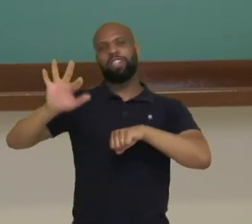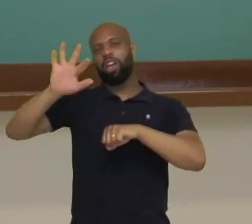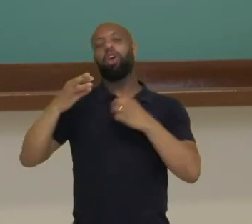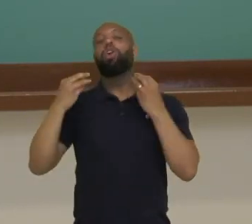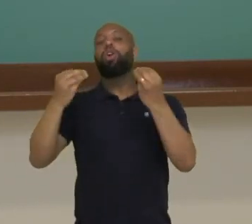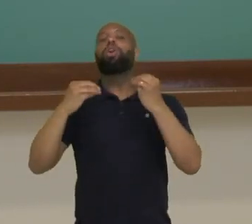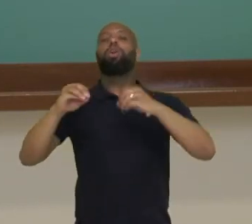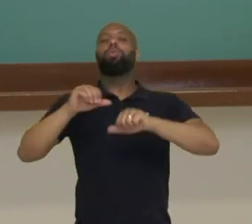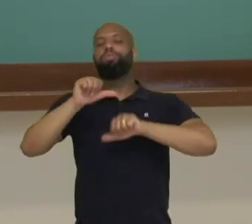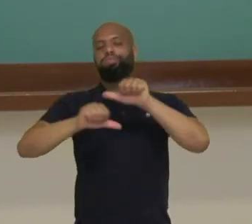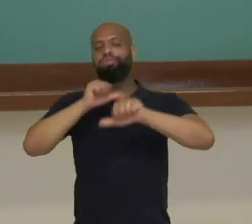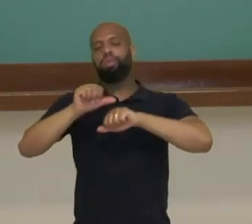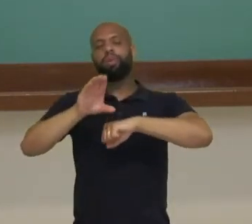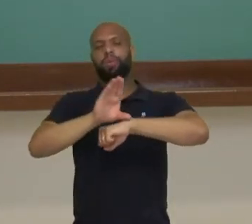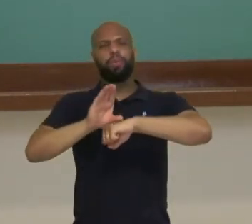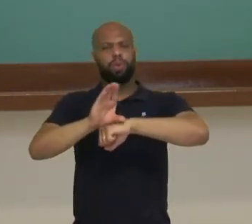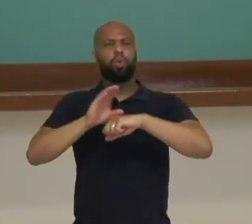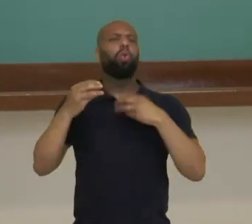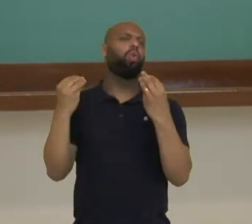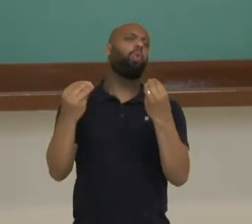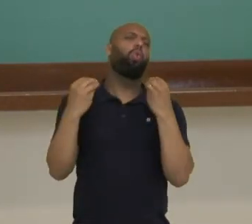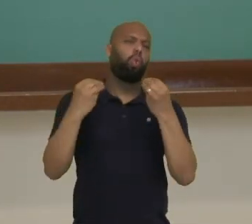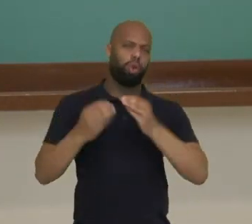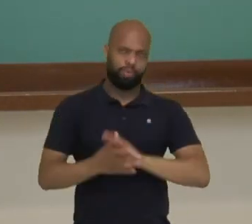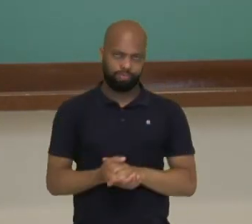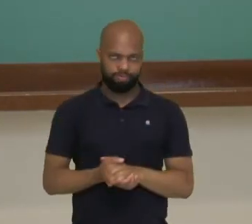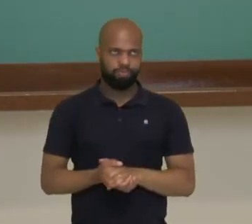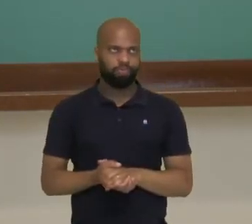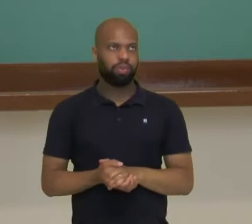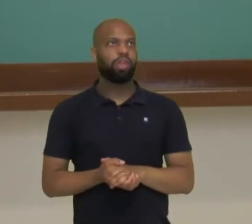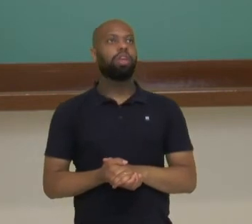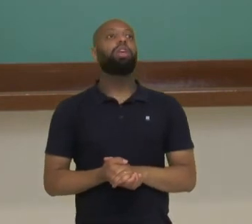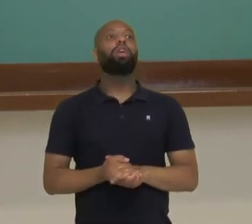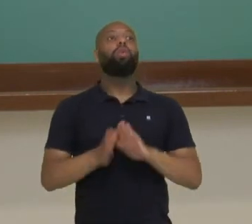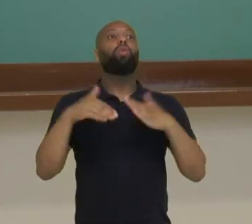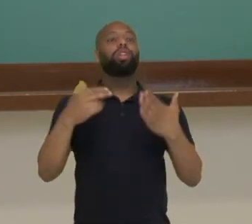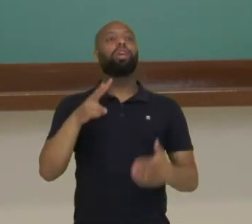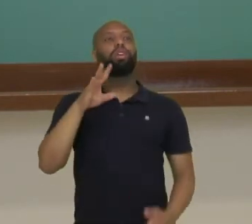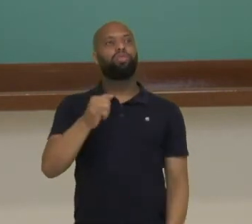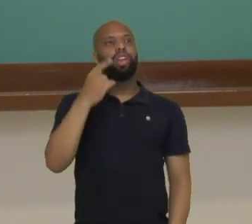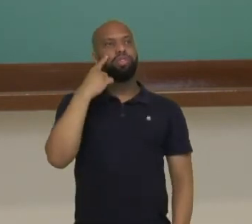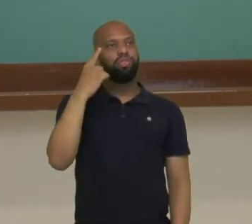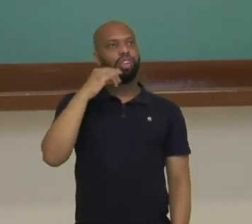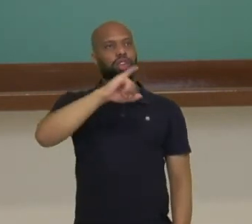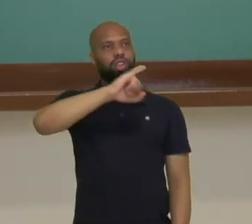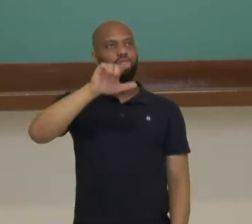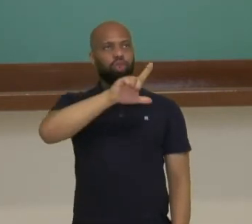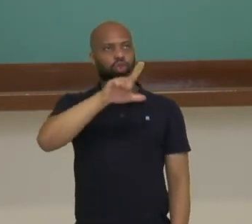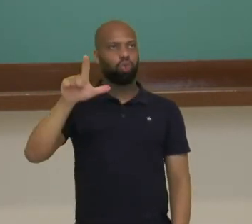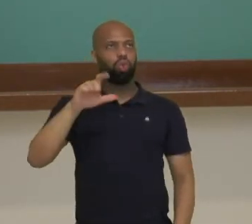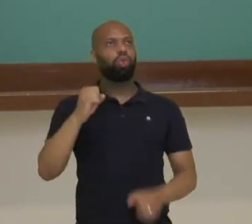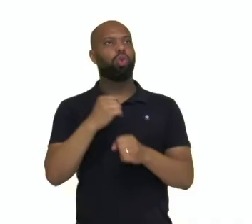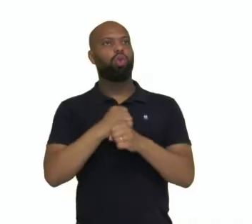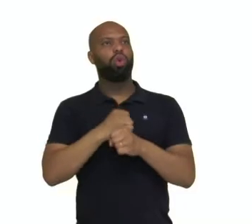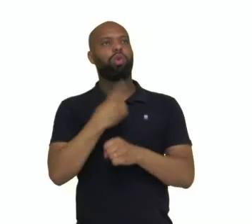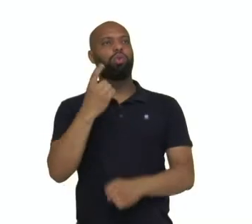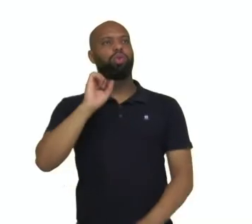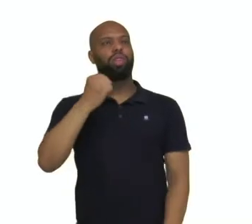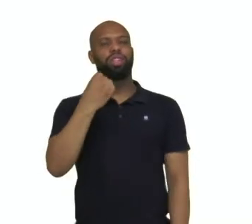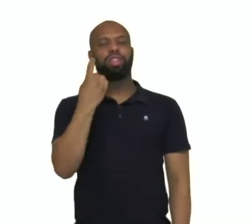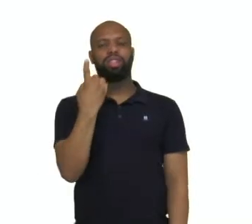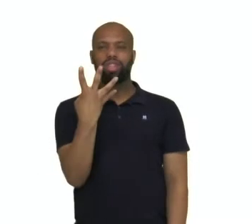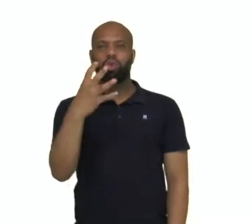a Constituição, né? E daí a gente vai ver que em julho de 1840,